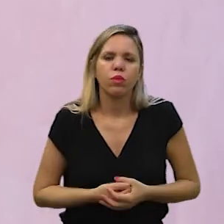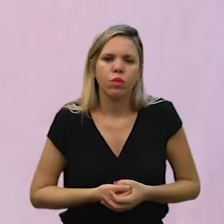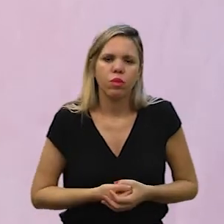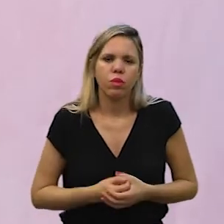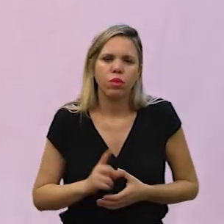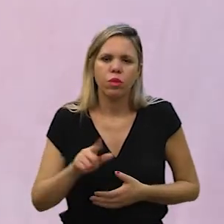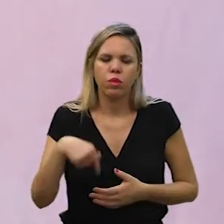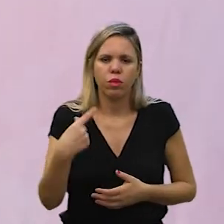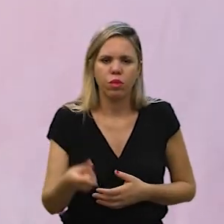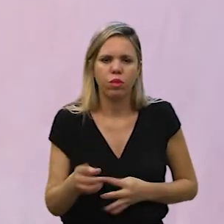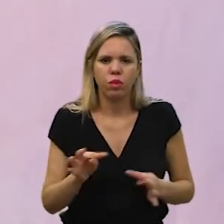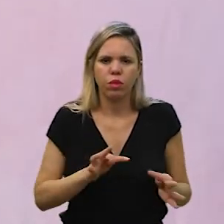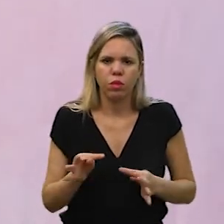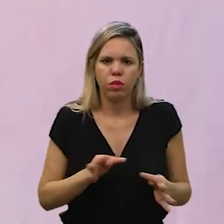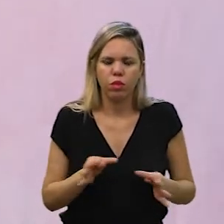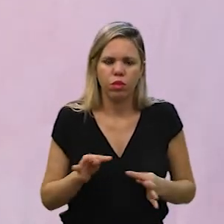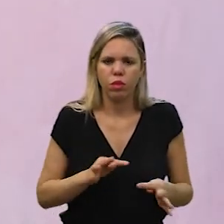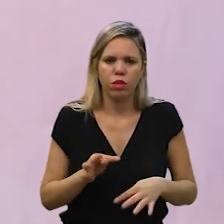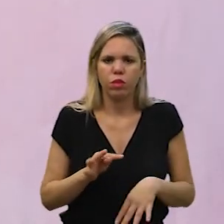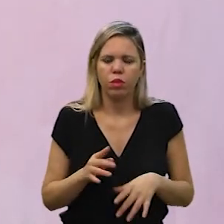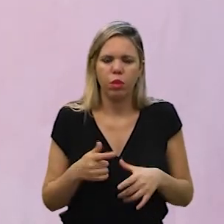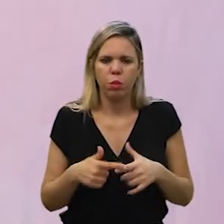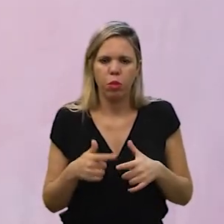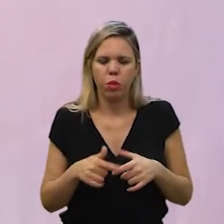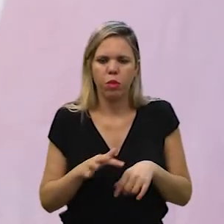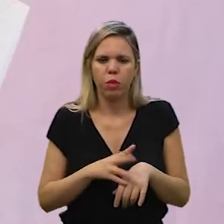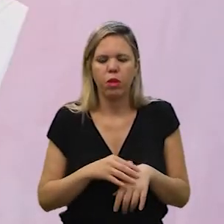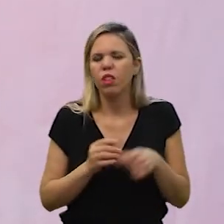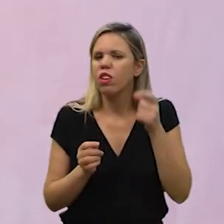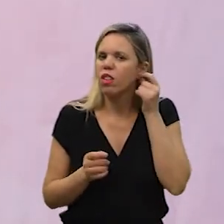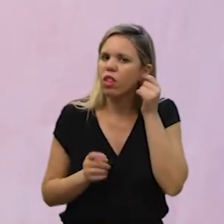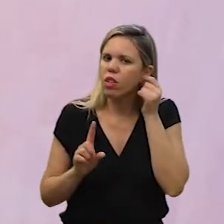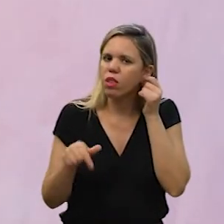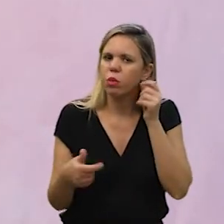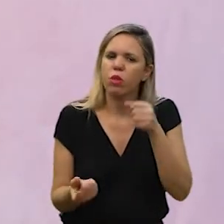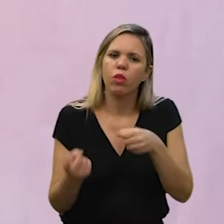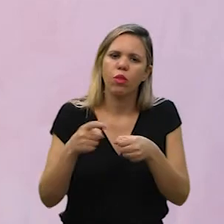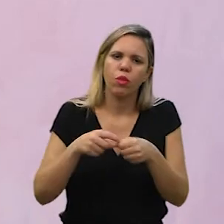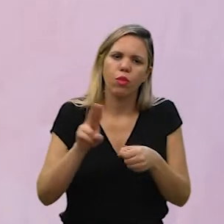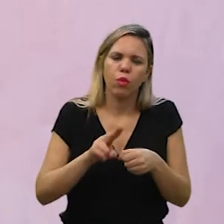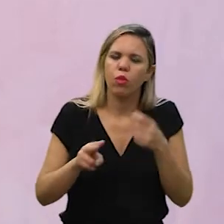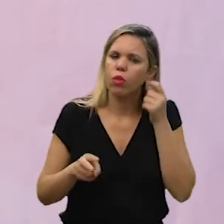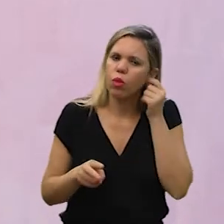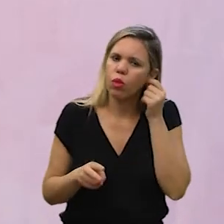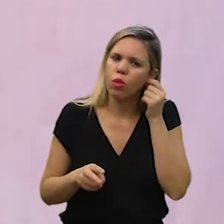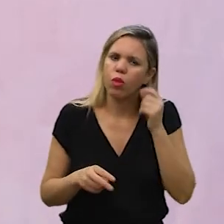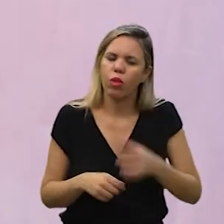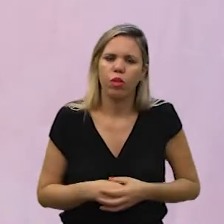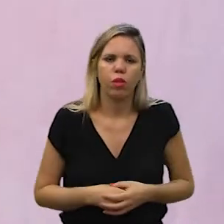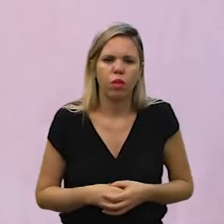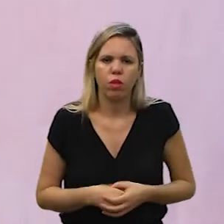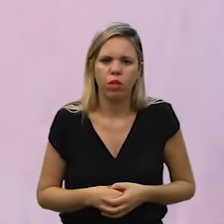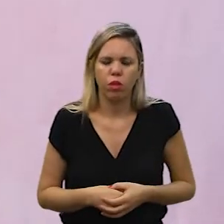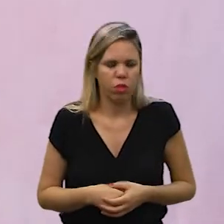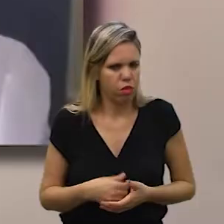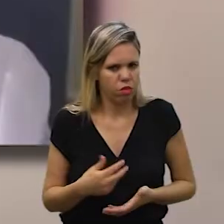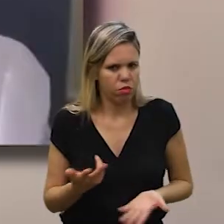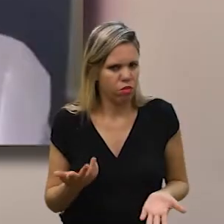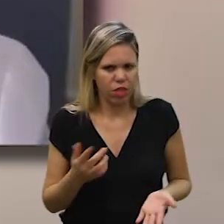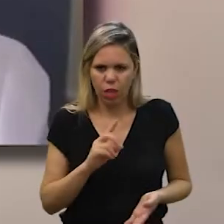senhor. Depois de tratada a dermatite, o senhor deu o exemplo do brinco. Eu posso voltar a usar aquele brinco? Pelo jeito,